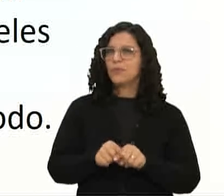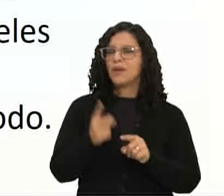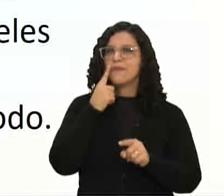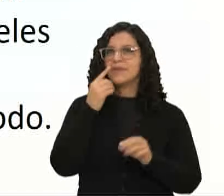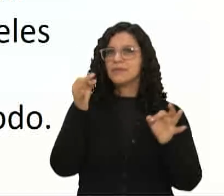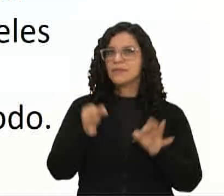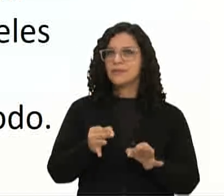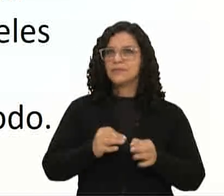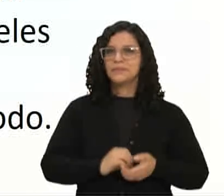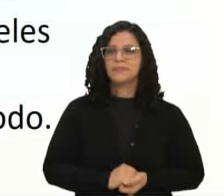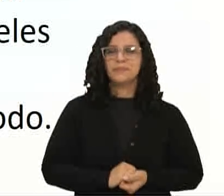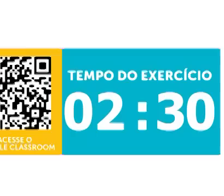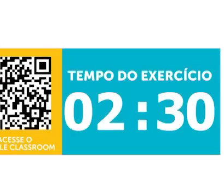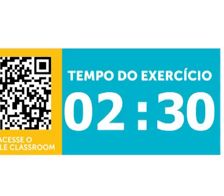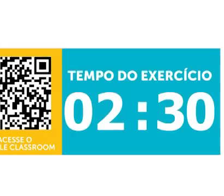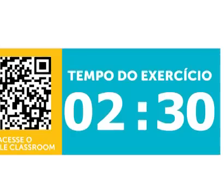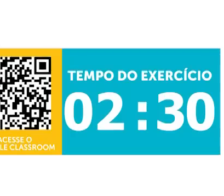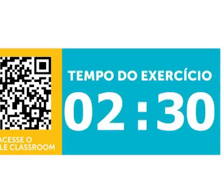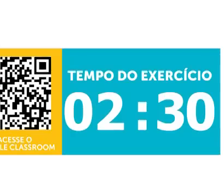conferir.